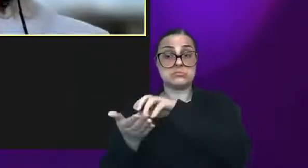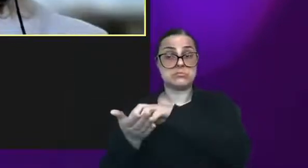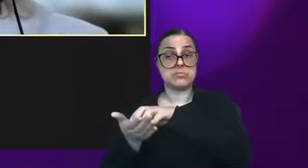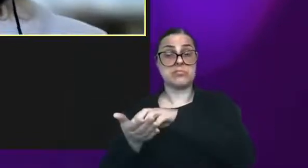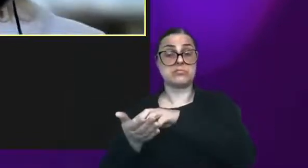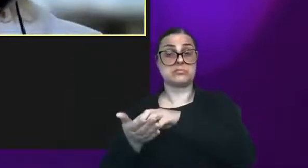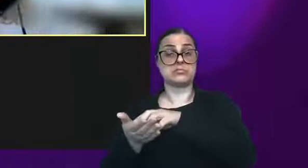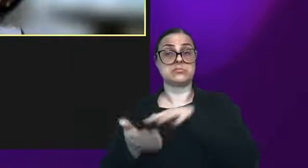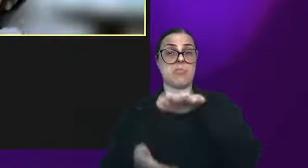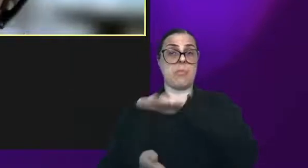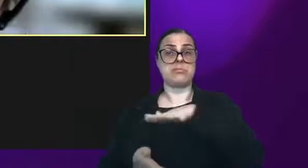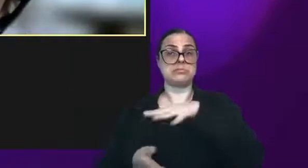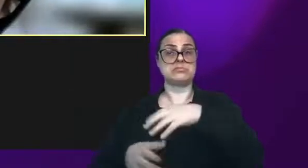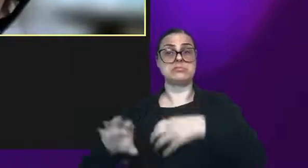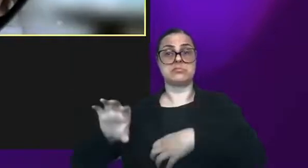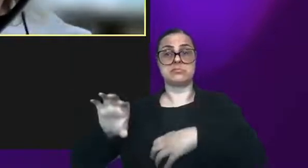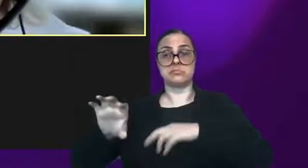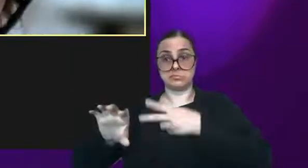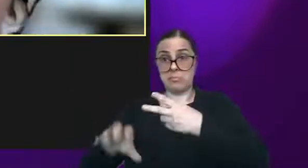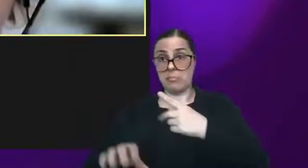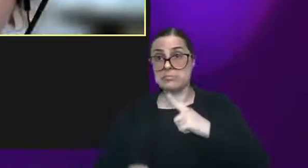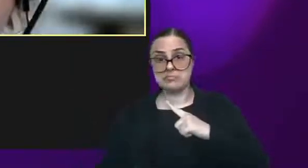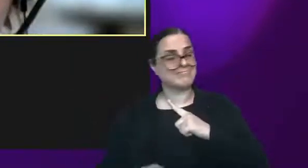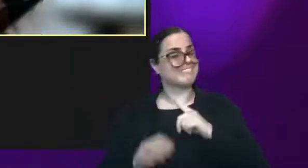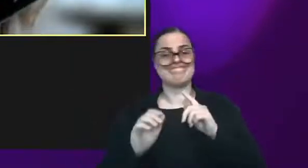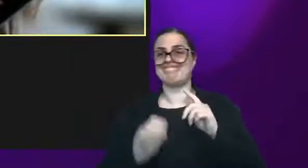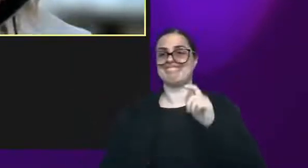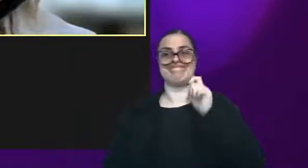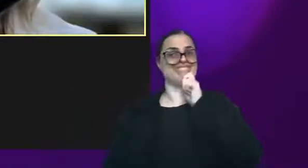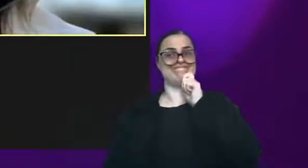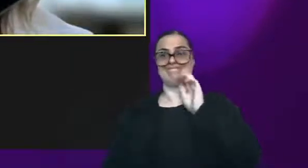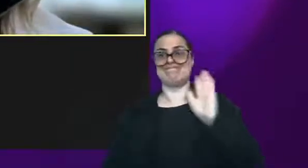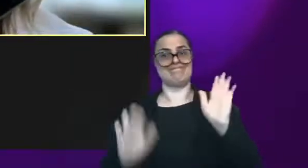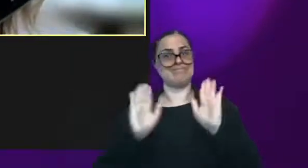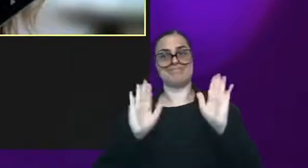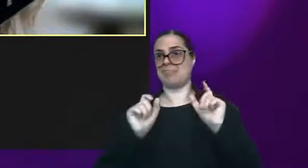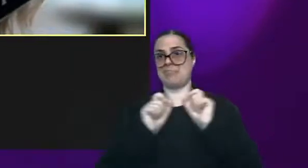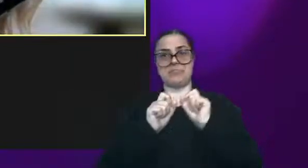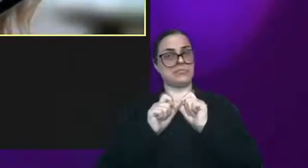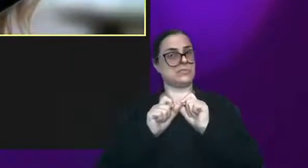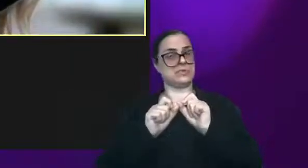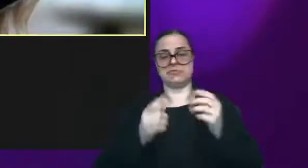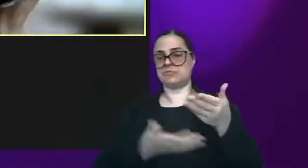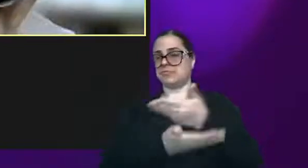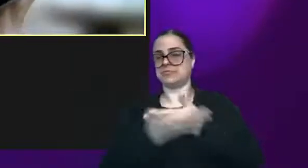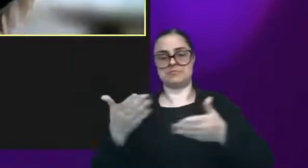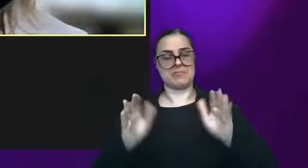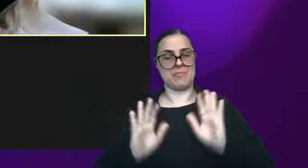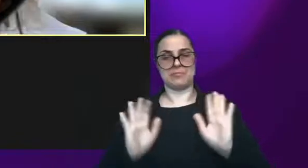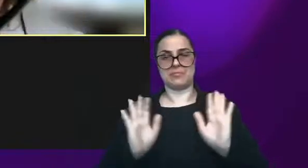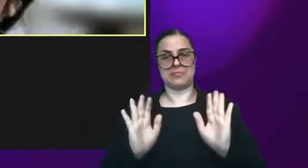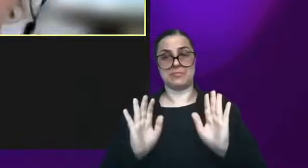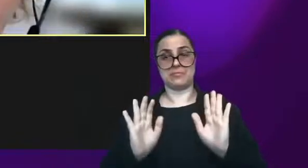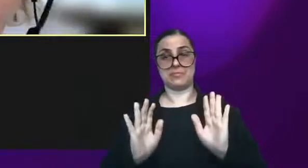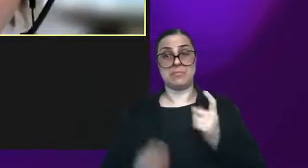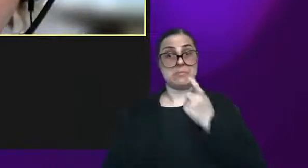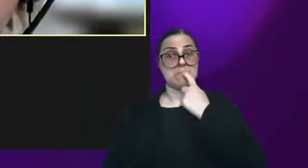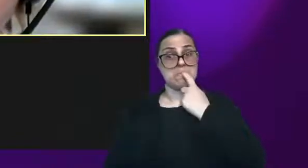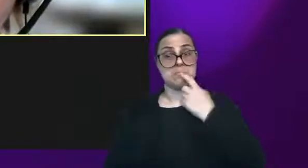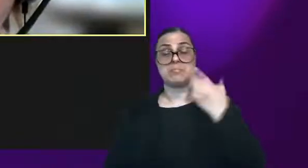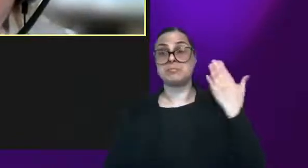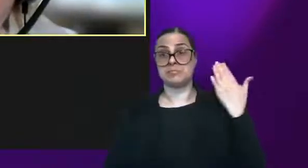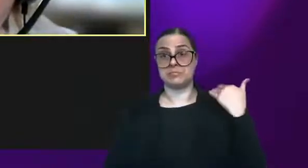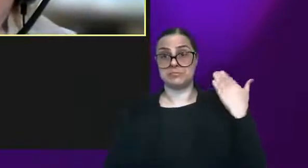nos resulta. Nosotros Okay. nos resulta. Nosotros ahora estamos por publicar estos datos que les